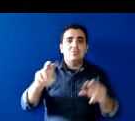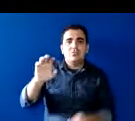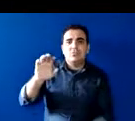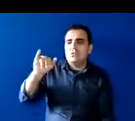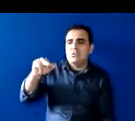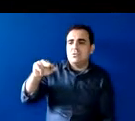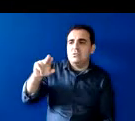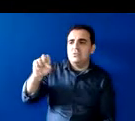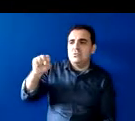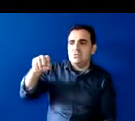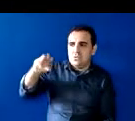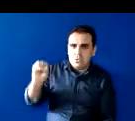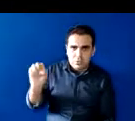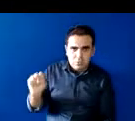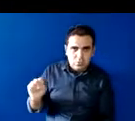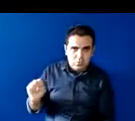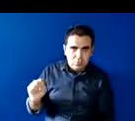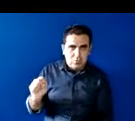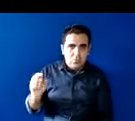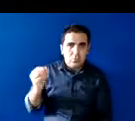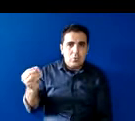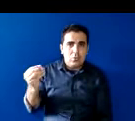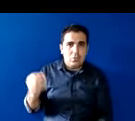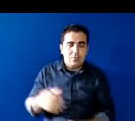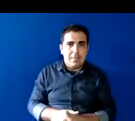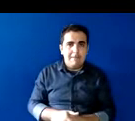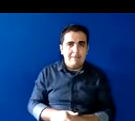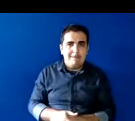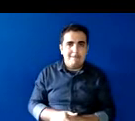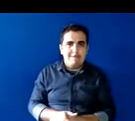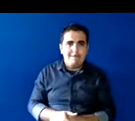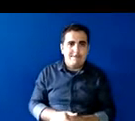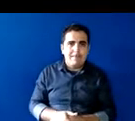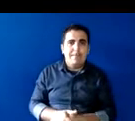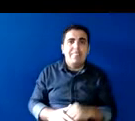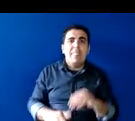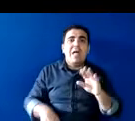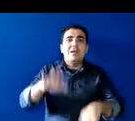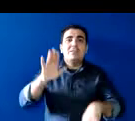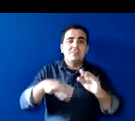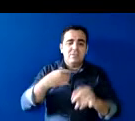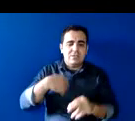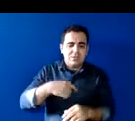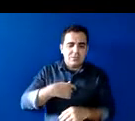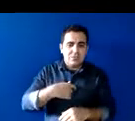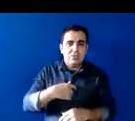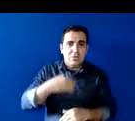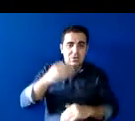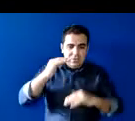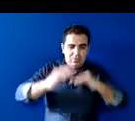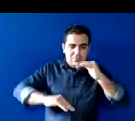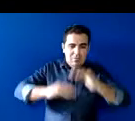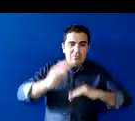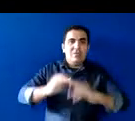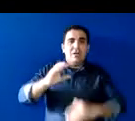né, e de métodos em planejamento reprodutivo. Muitas vezes, quando nós somos profissionais do